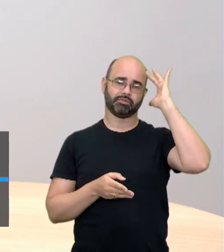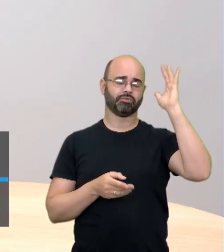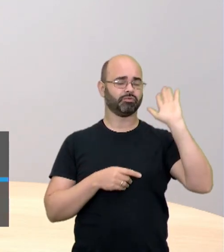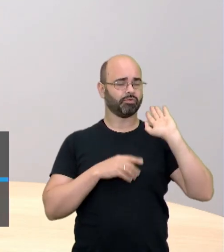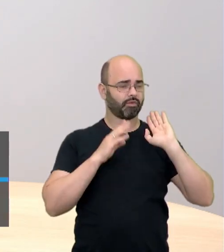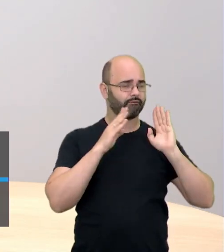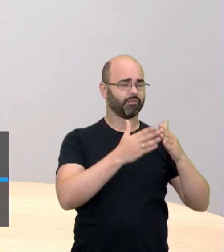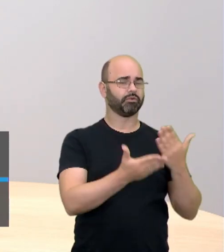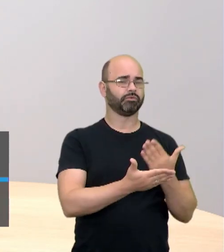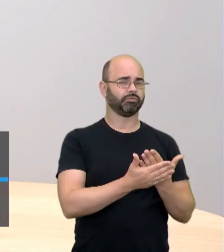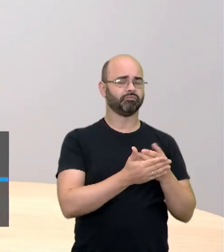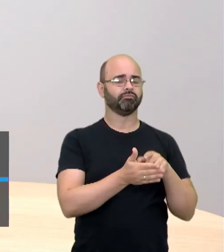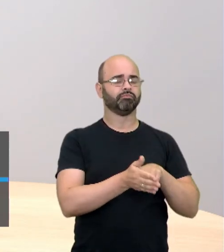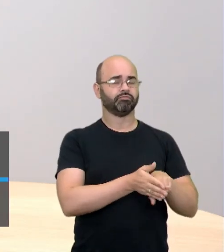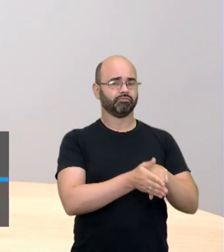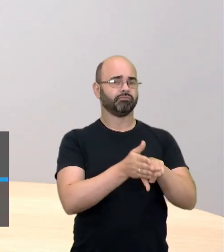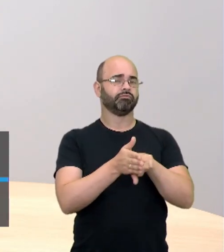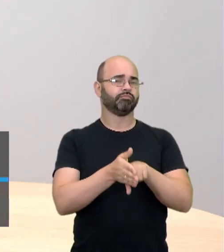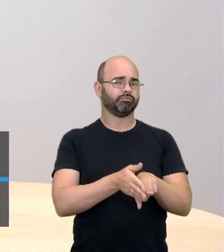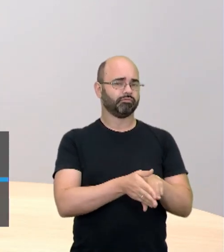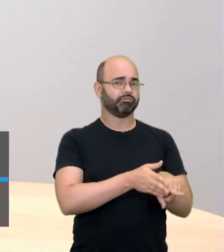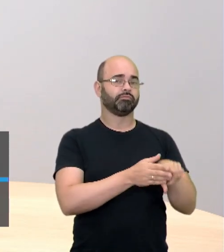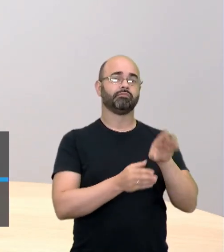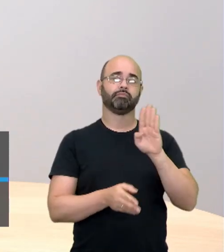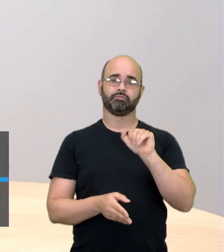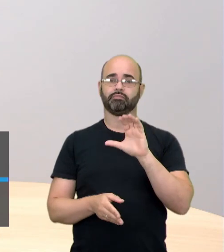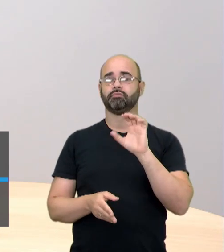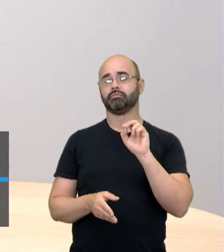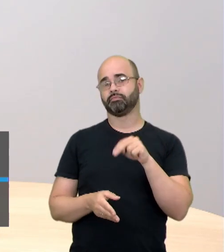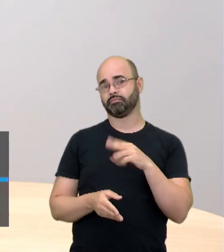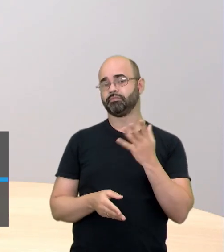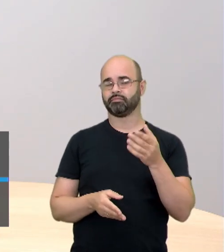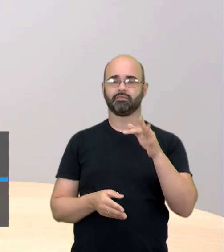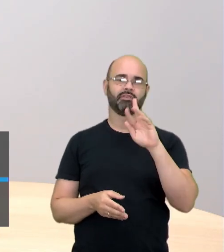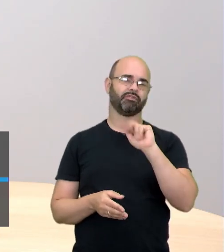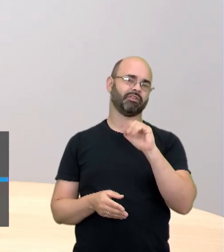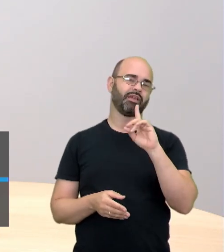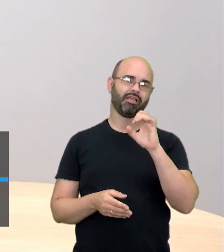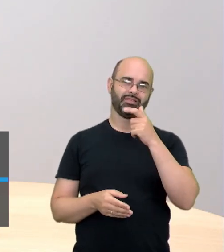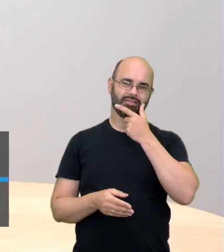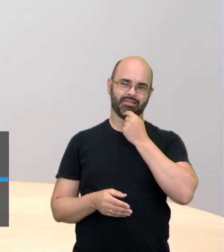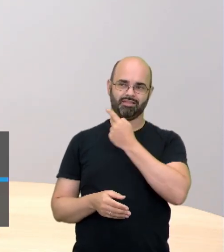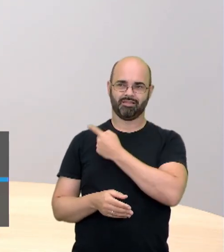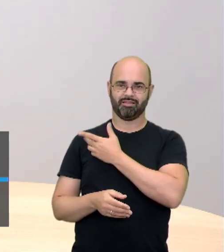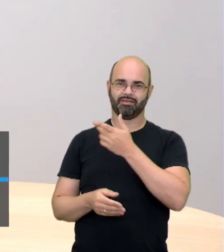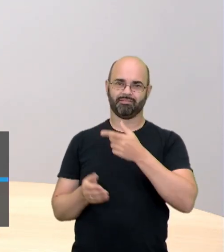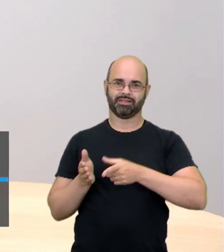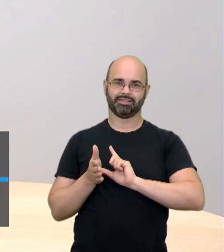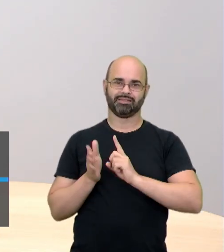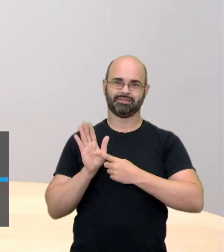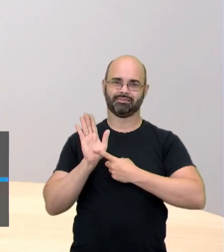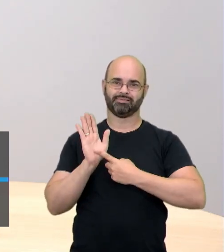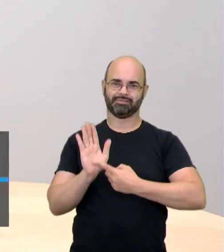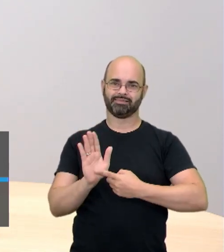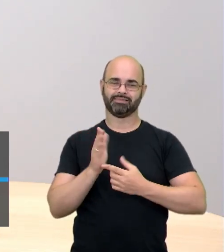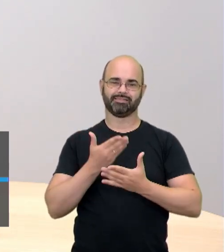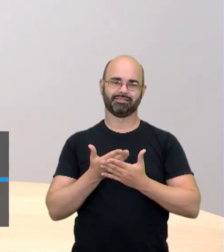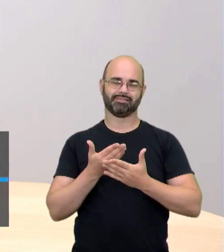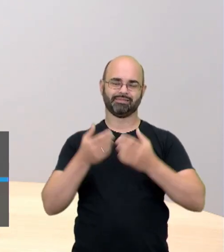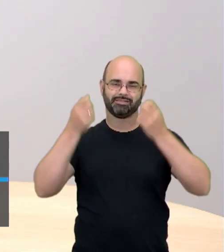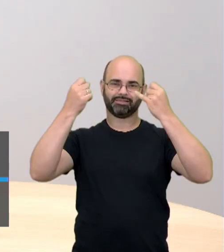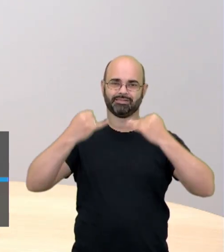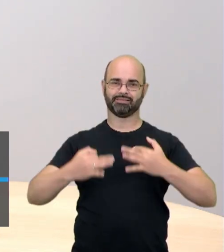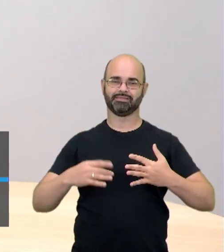dedicavam. Inclusive o Roger Bacon, este frade filósofo, né, que a gente começou a nossa aula citando como um